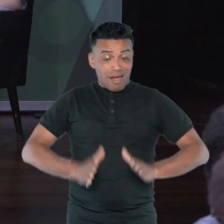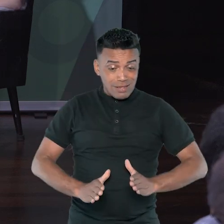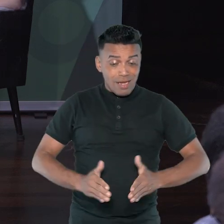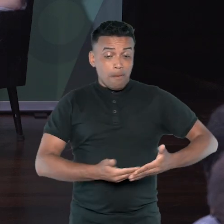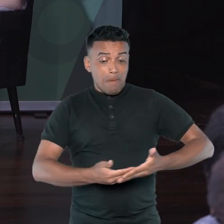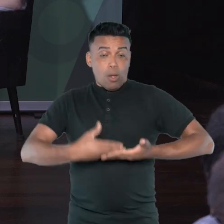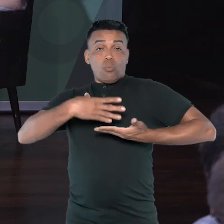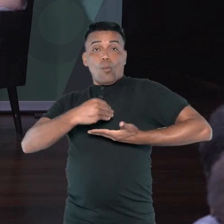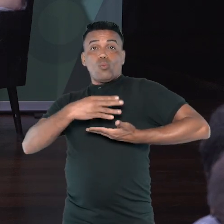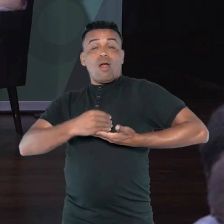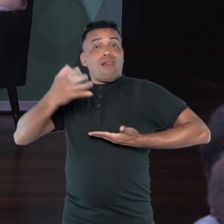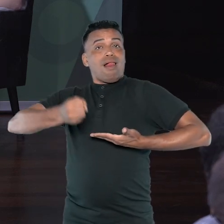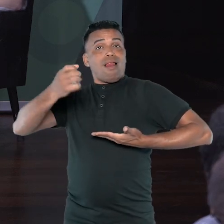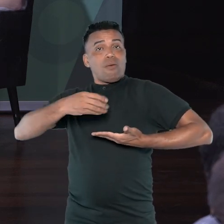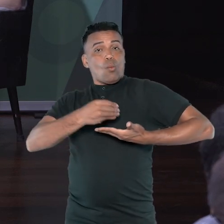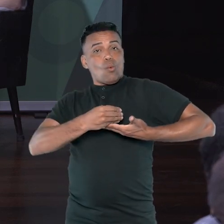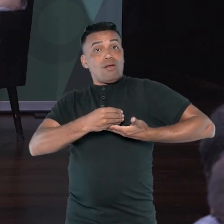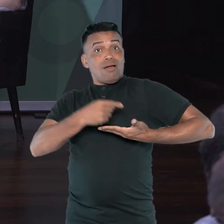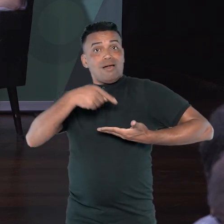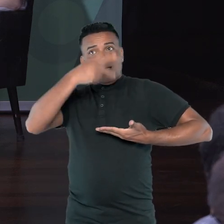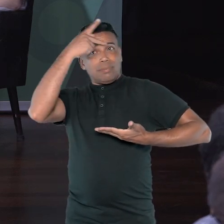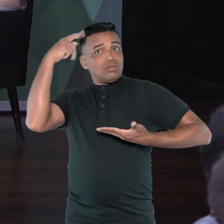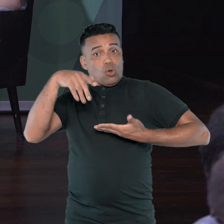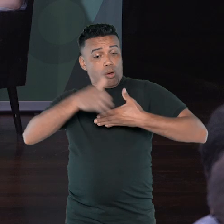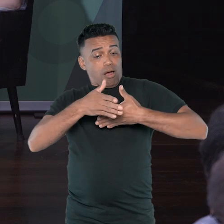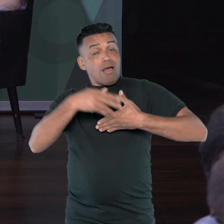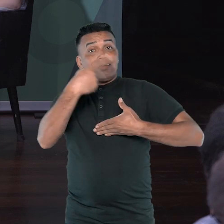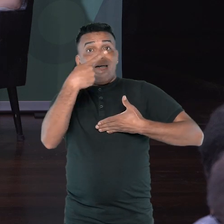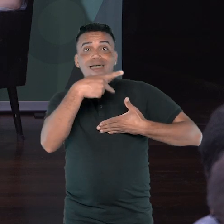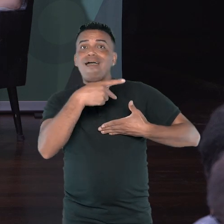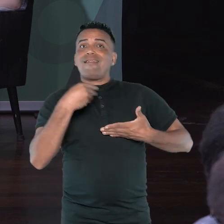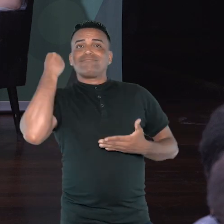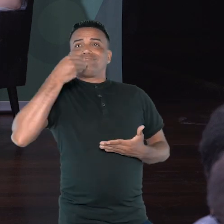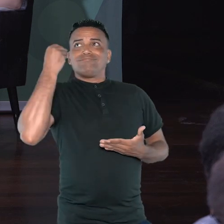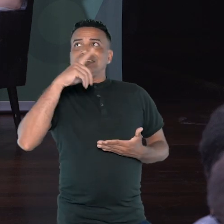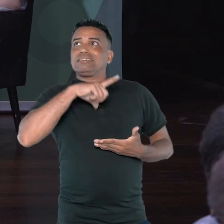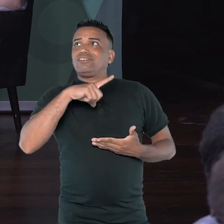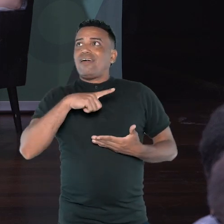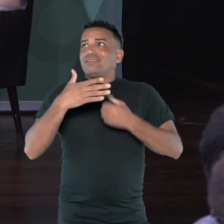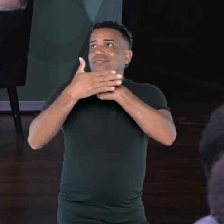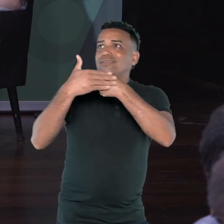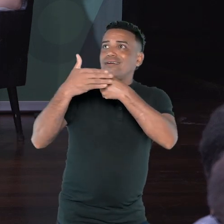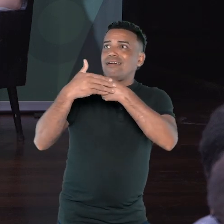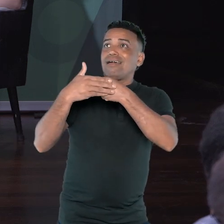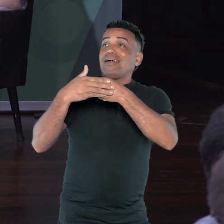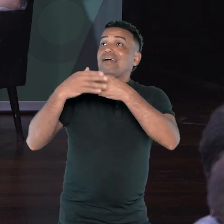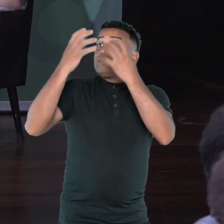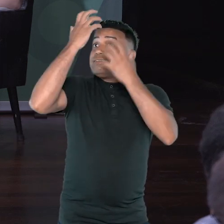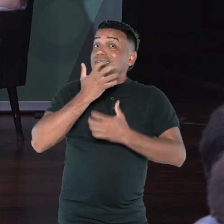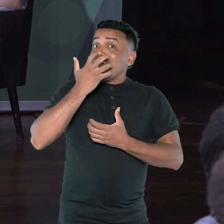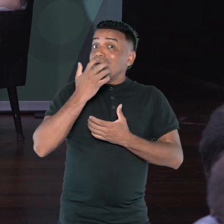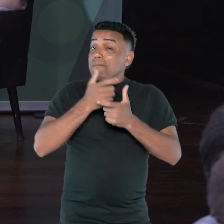amamentar fossem pessoas que, por conta dessa experiência, tivessem uma intimidade maior com aquilo